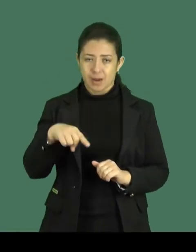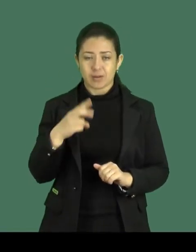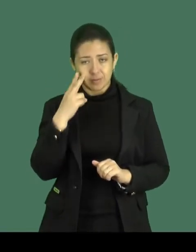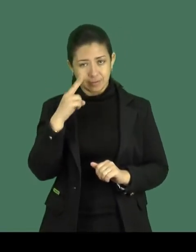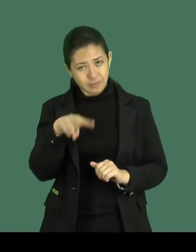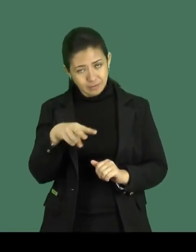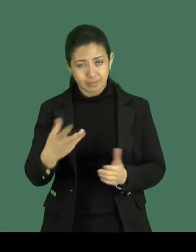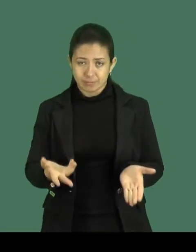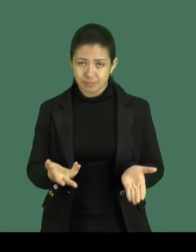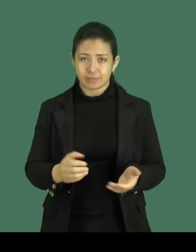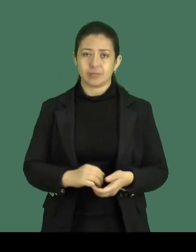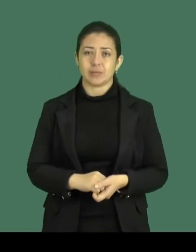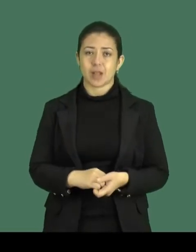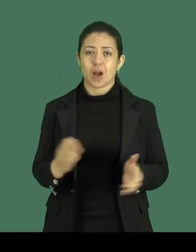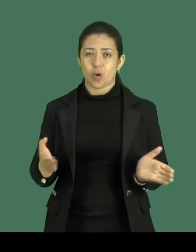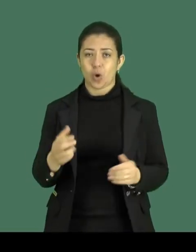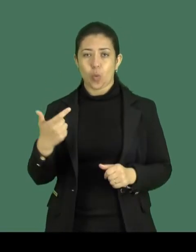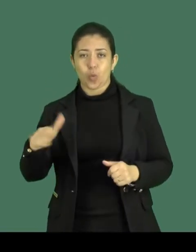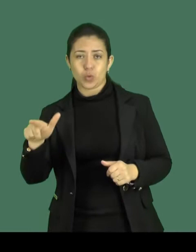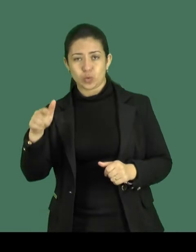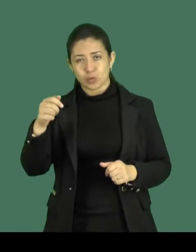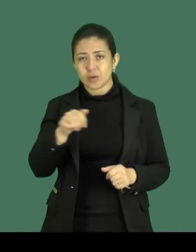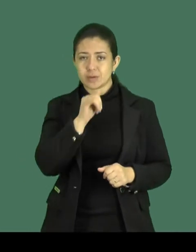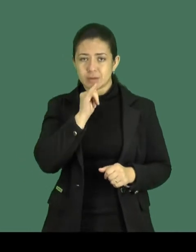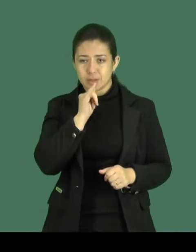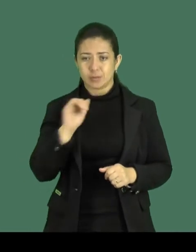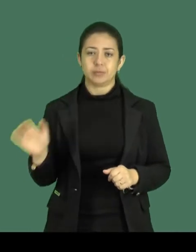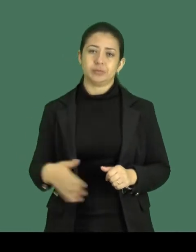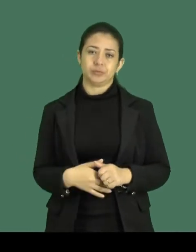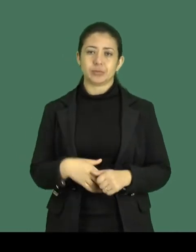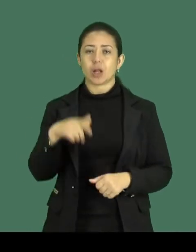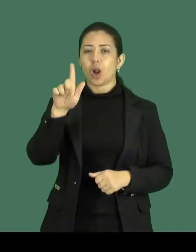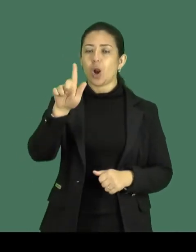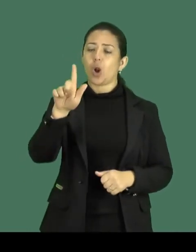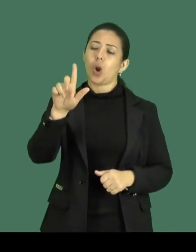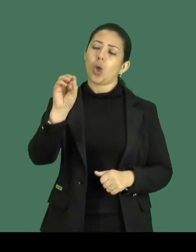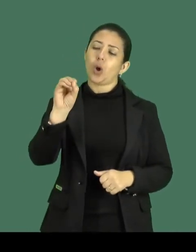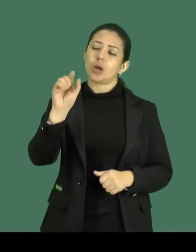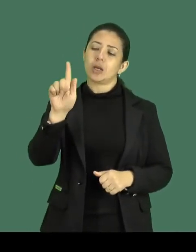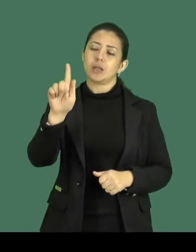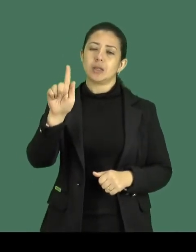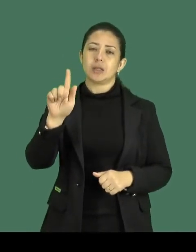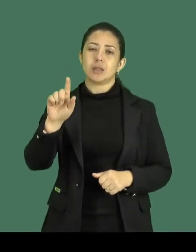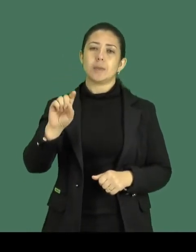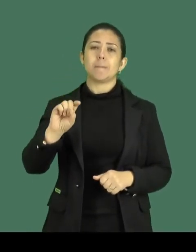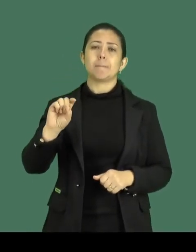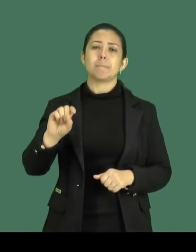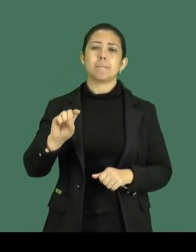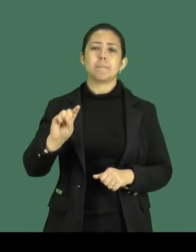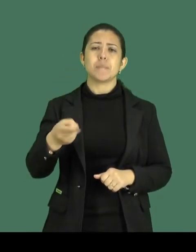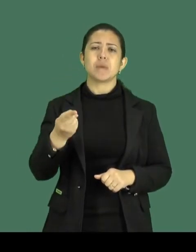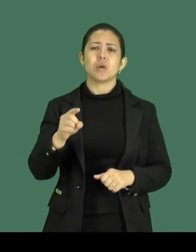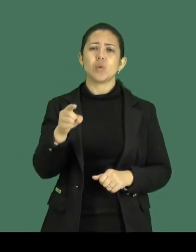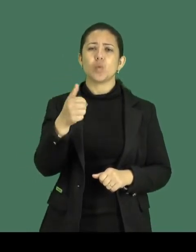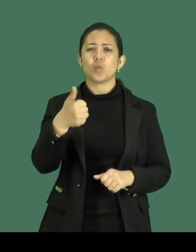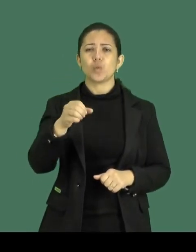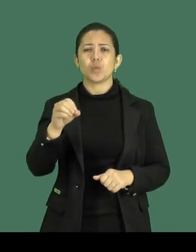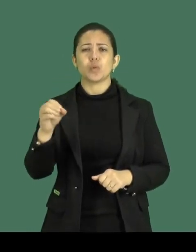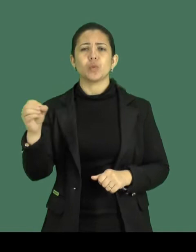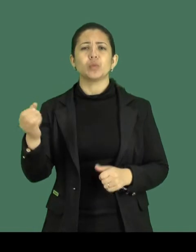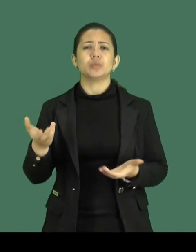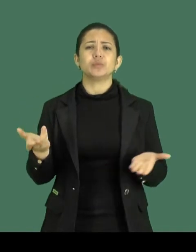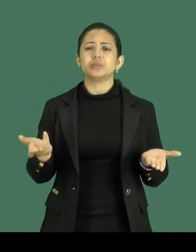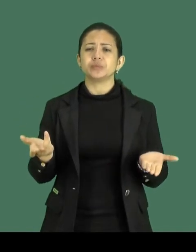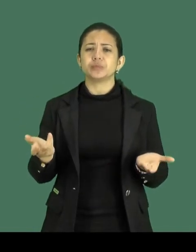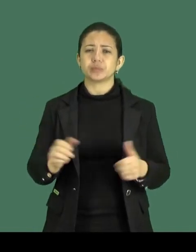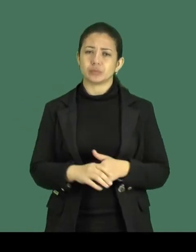esse caso aqui, esse exemplo. Eu tenho o logaritmo de 1000 e a base é 10. Achar o valor